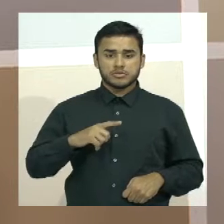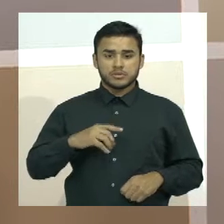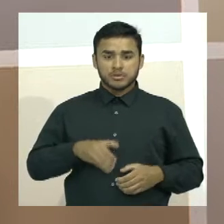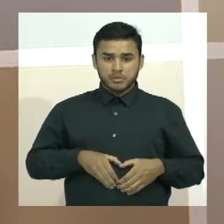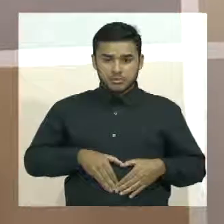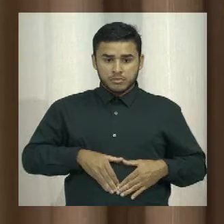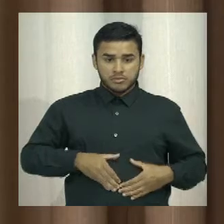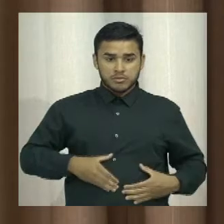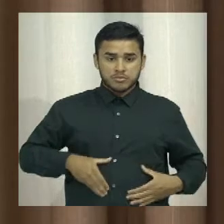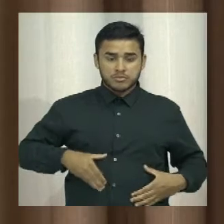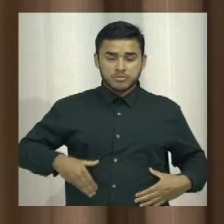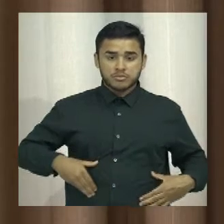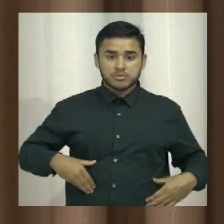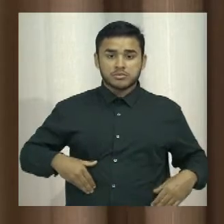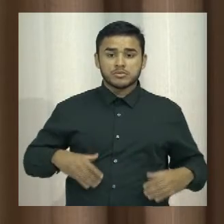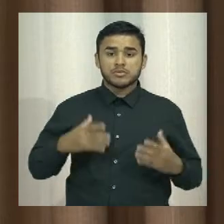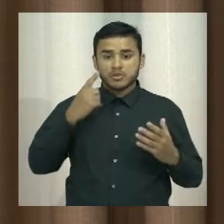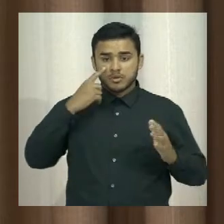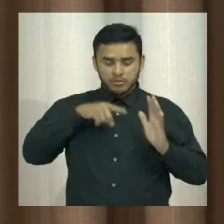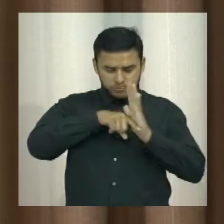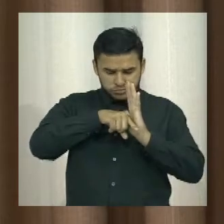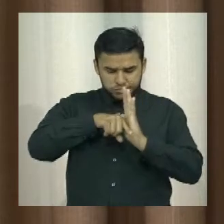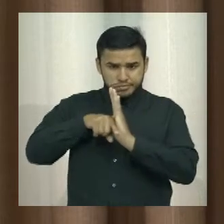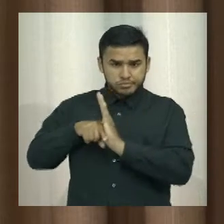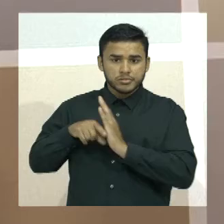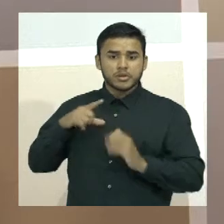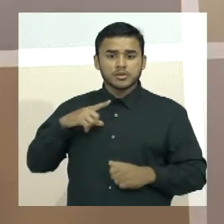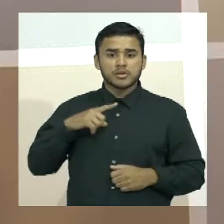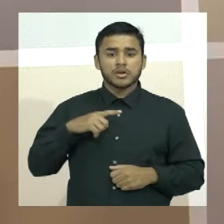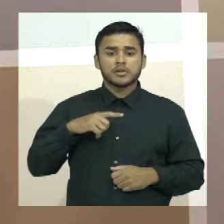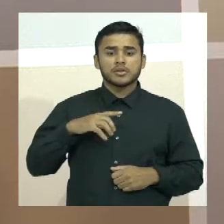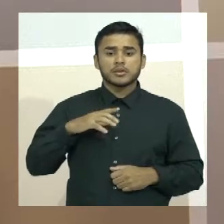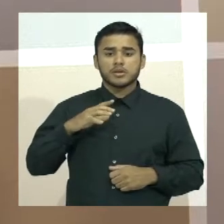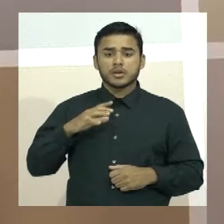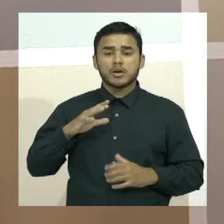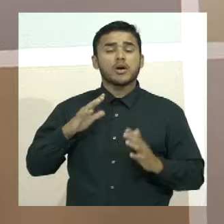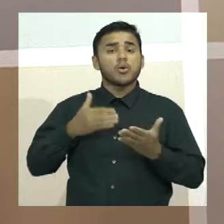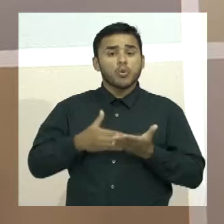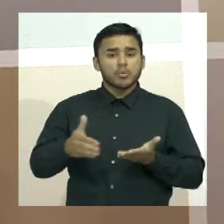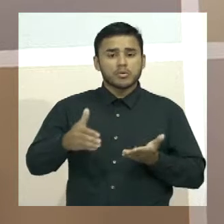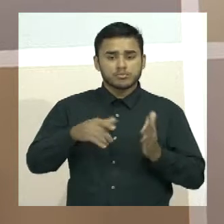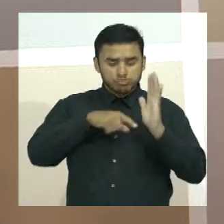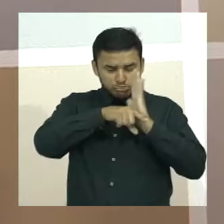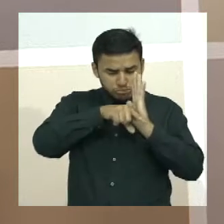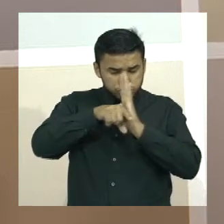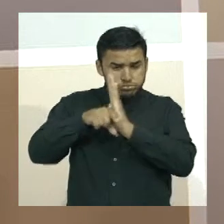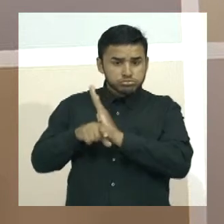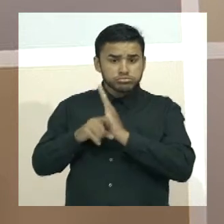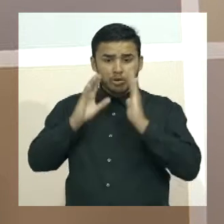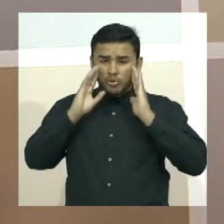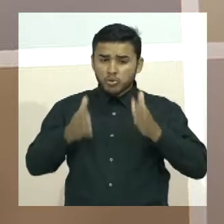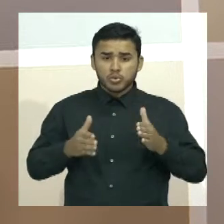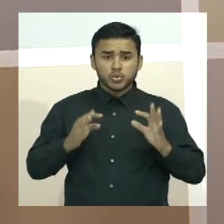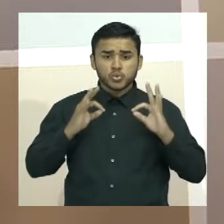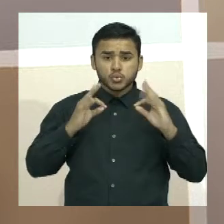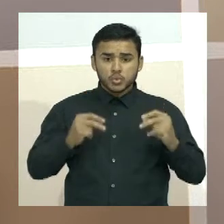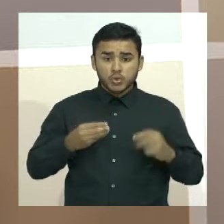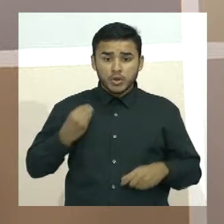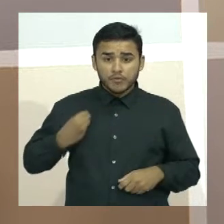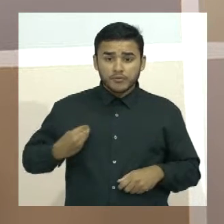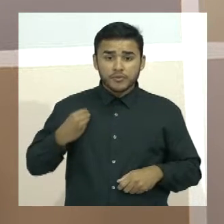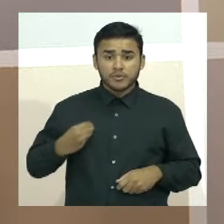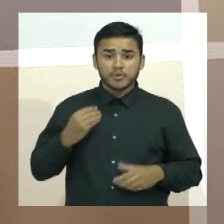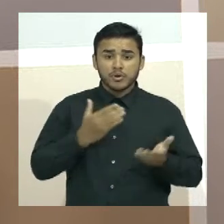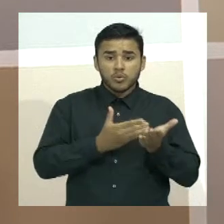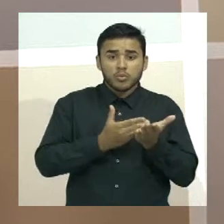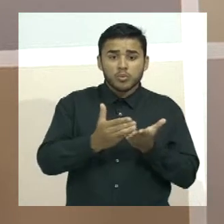maior embriologista do mundo é o professor Moore, é o livro mais vendido no mundo, e ele deixa claro que a vida, em toda a sua potencialidade,